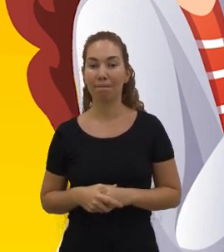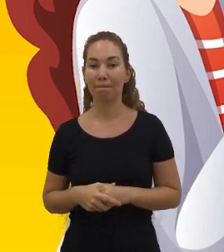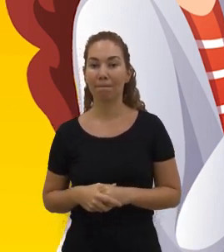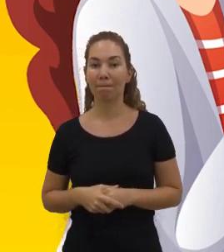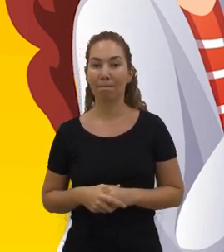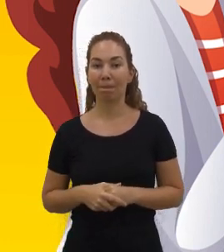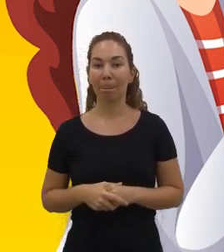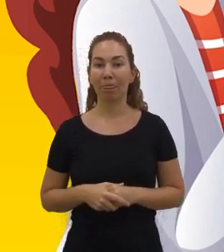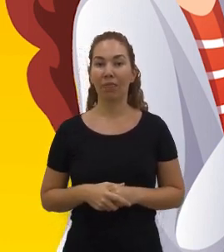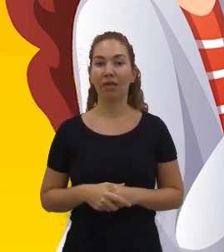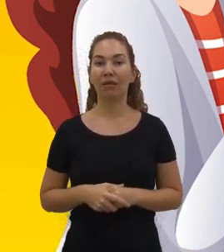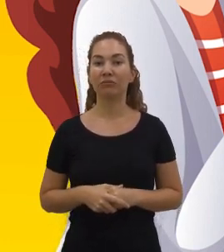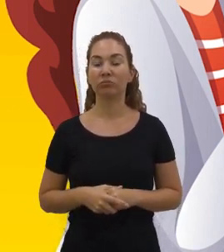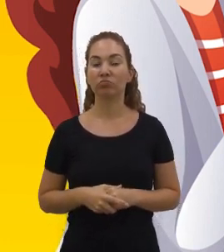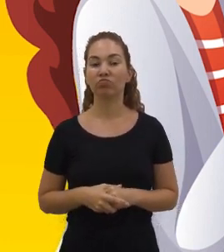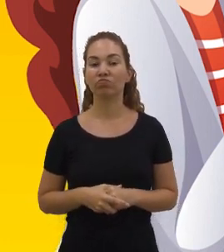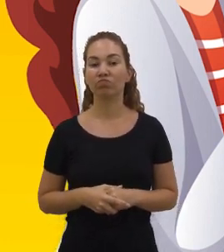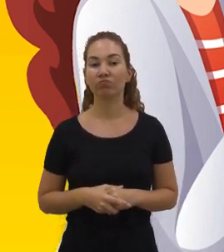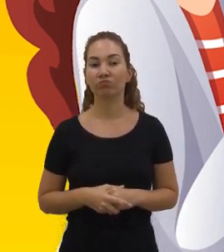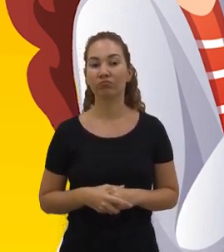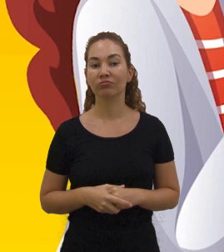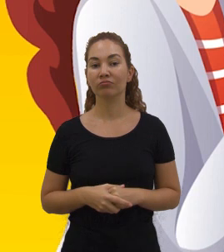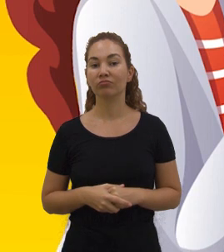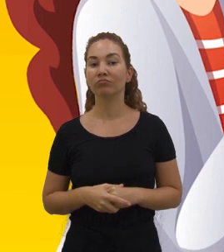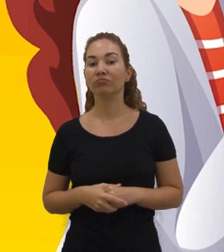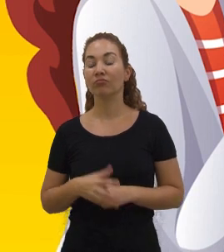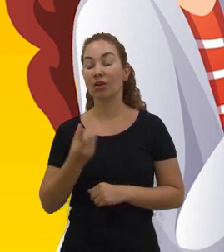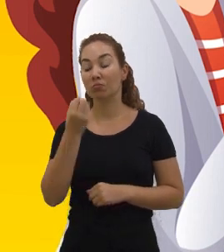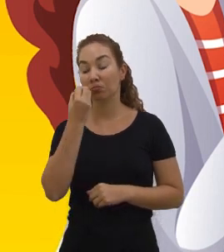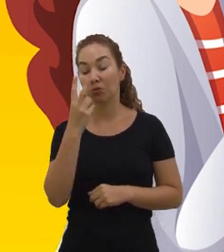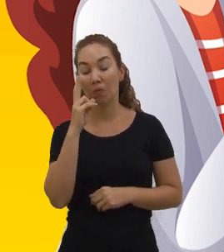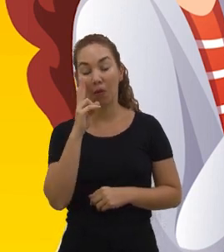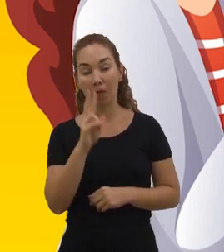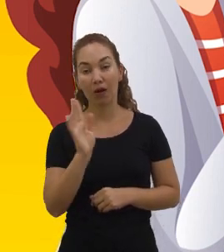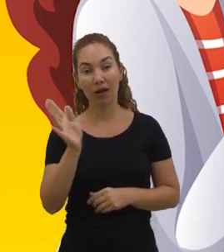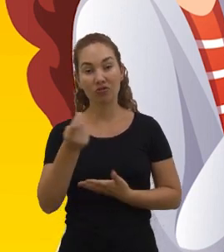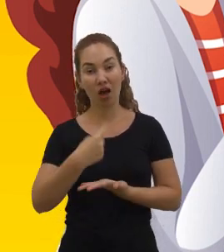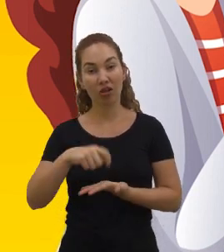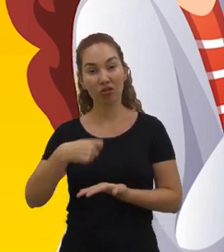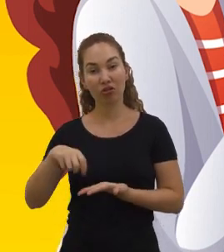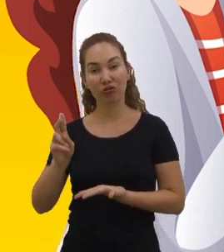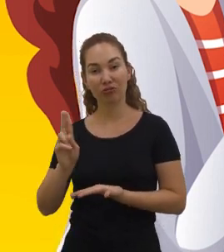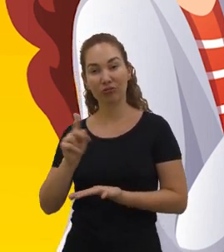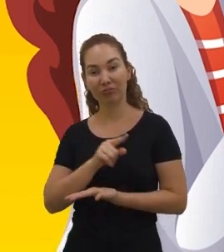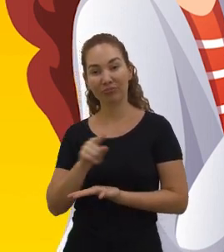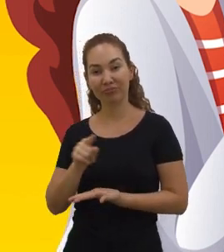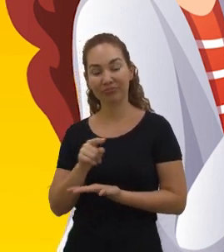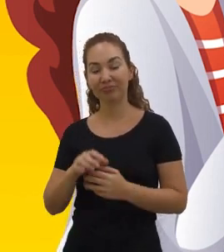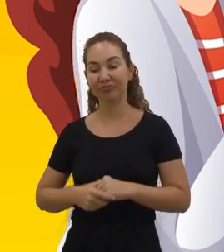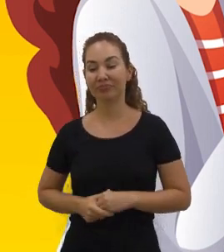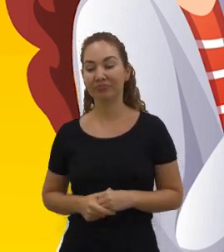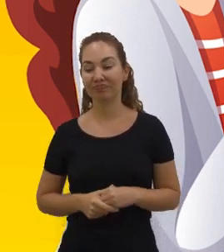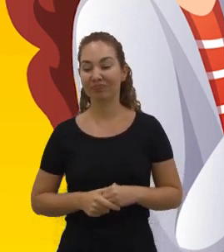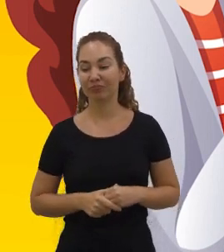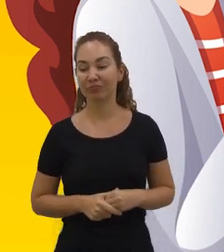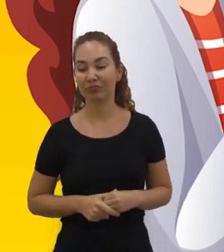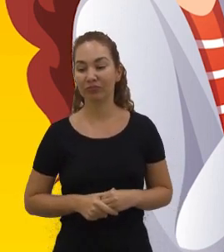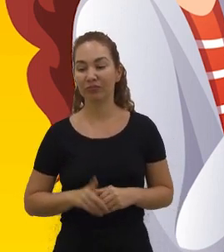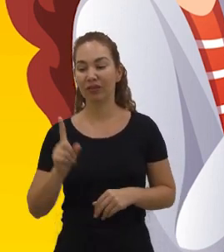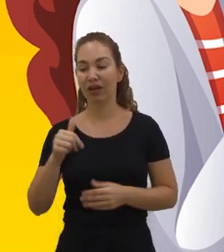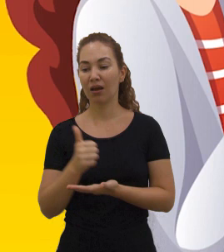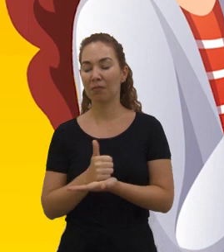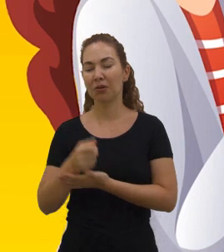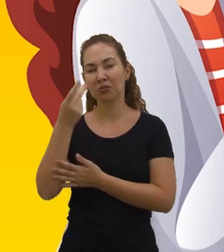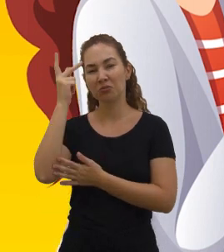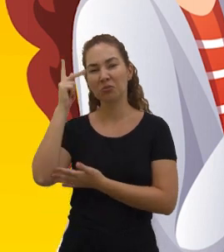É esse filme. Ele eu sei que é muito bom, não assisti ainda, inclusive tô anotando as dicas de Não vocês sei se aqui eu pra não eu me assistir. engano, ele é baseado